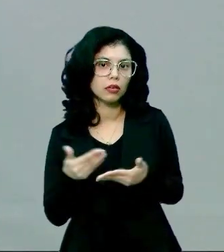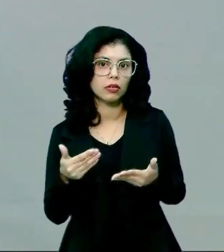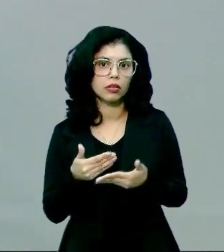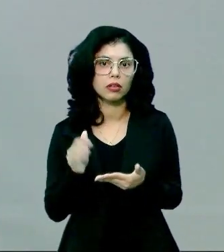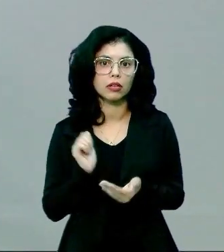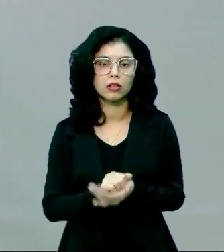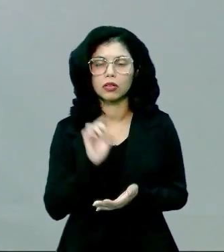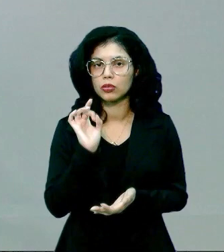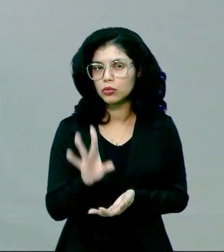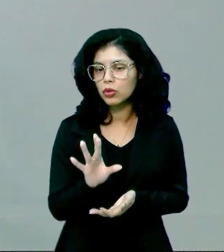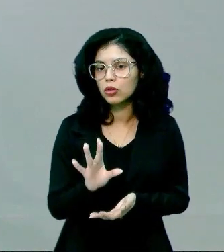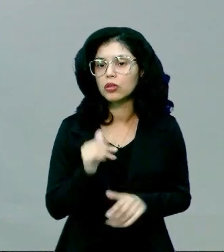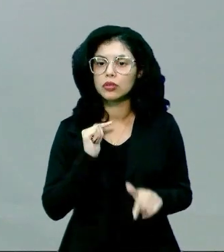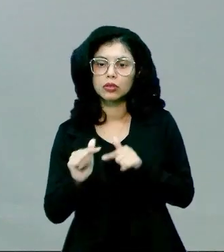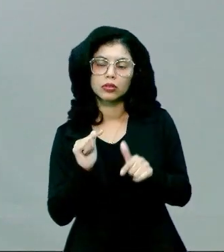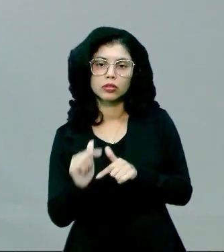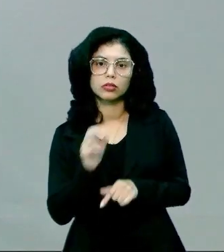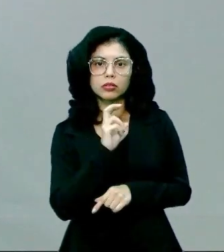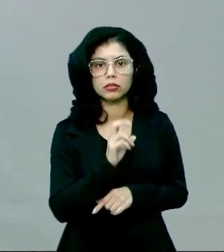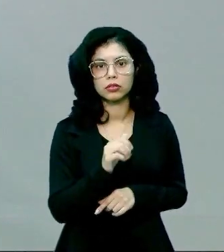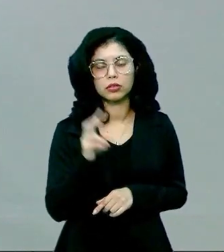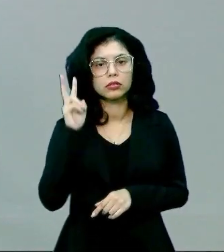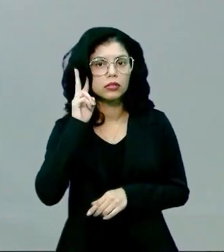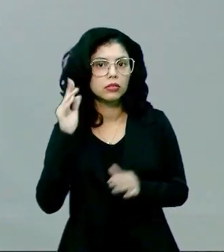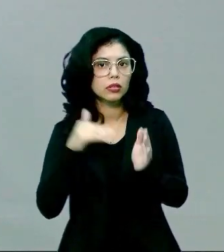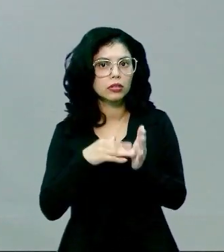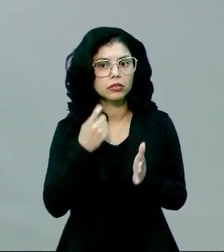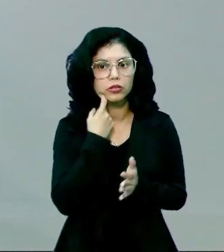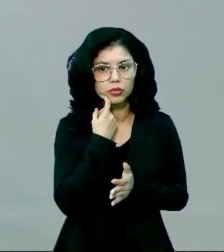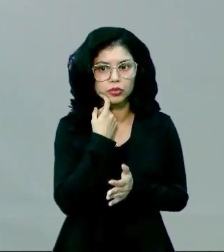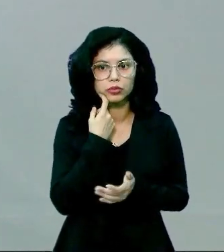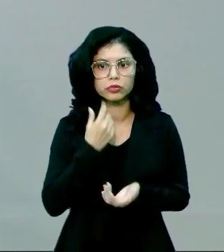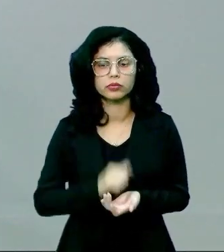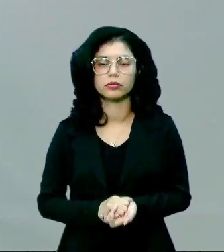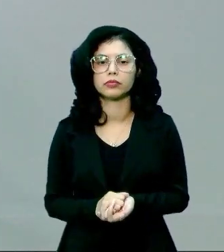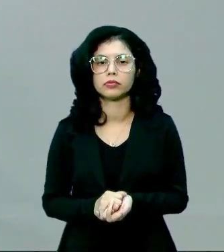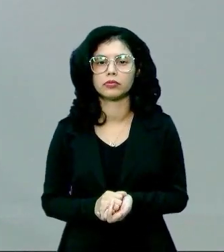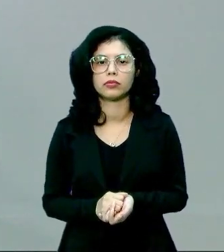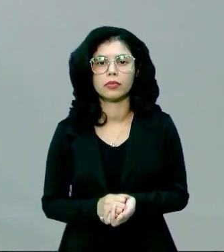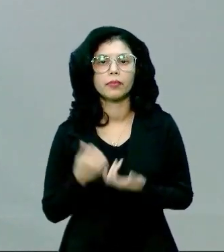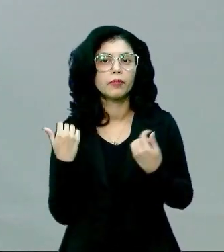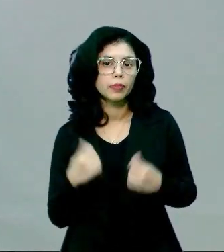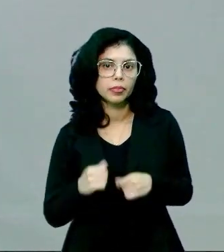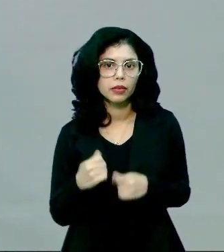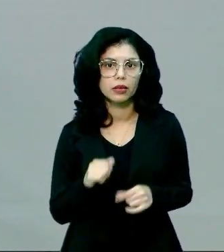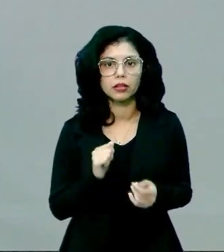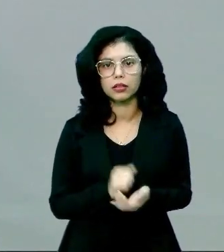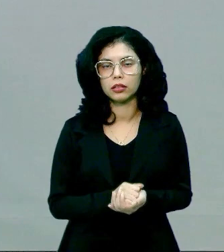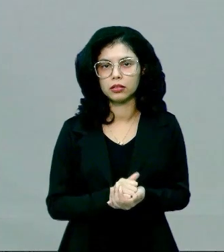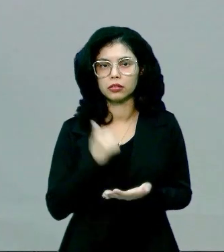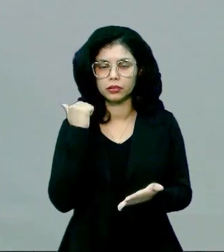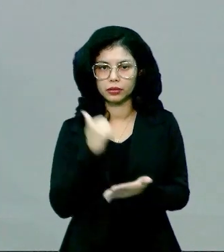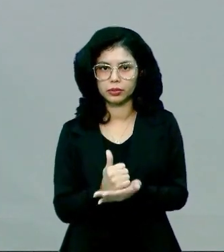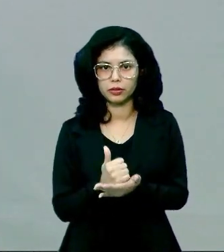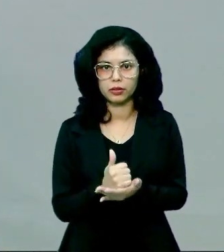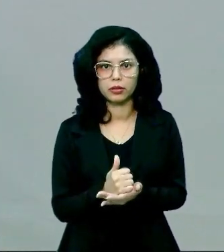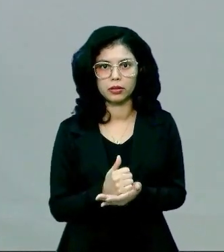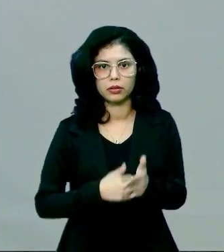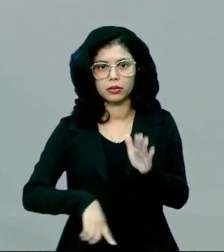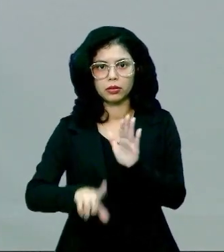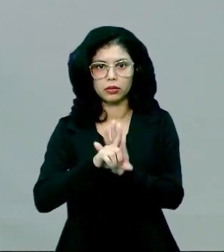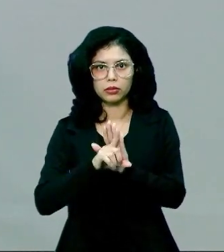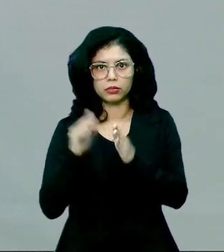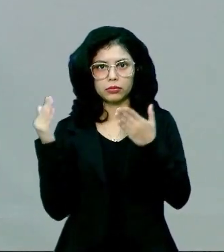o Paulo só poderia trabalhar de segunda a sexta. E ele precisava cumprir com a